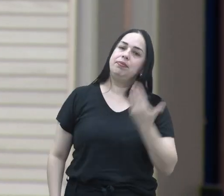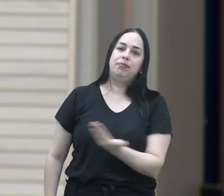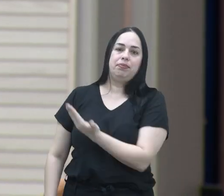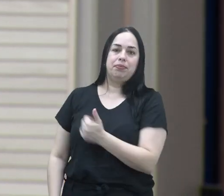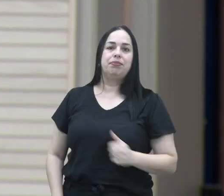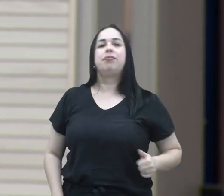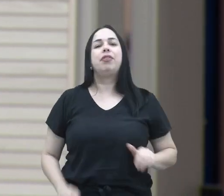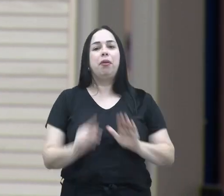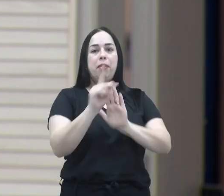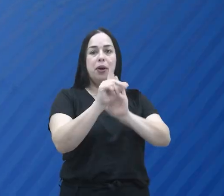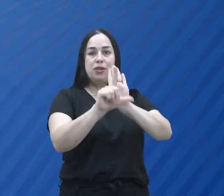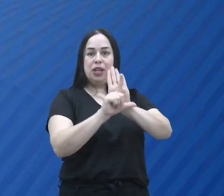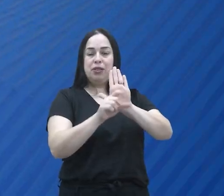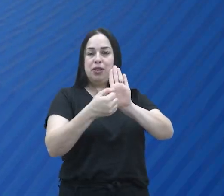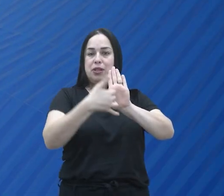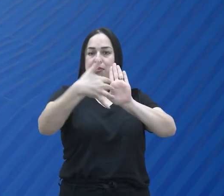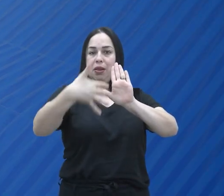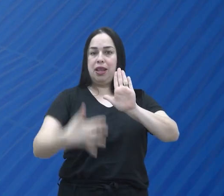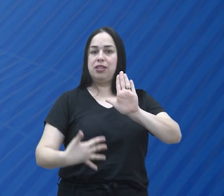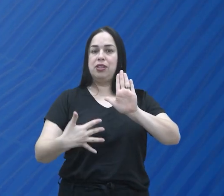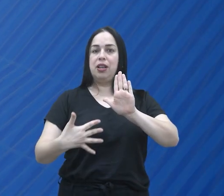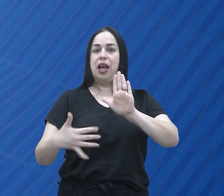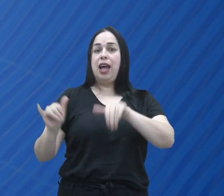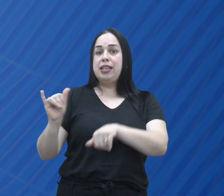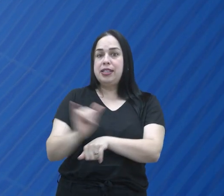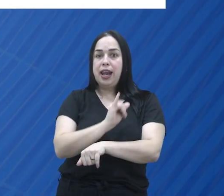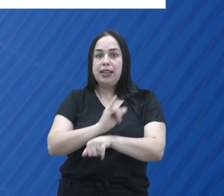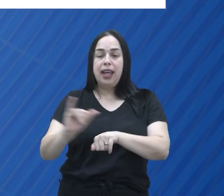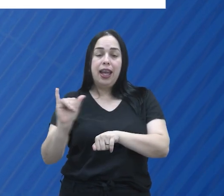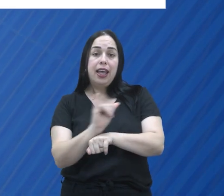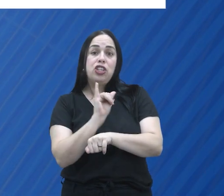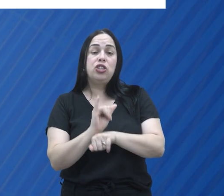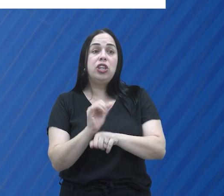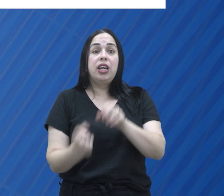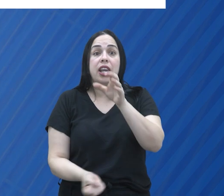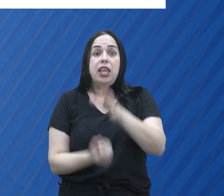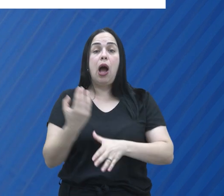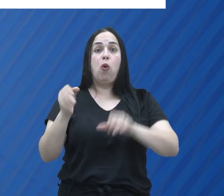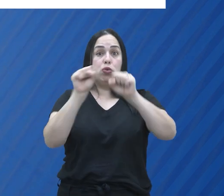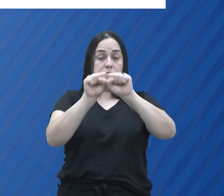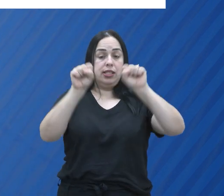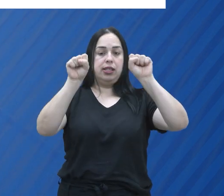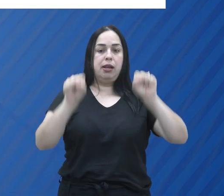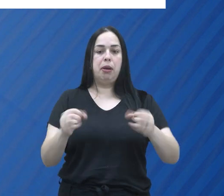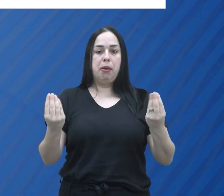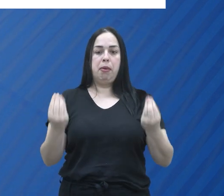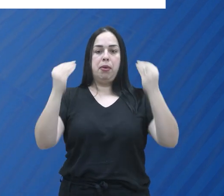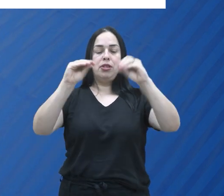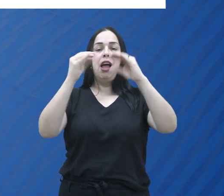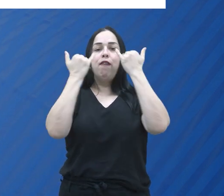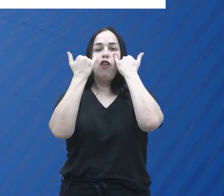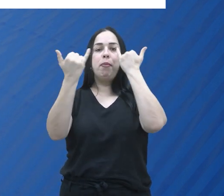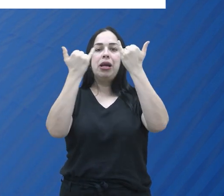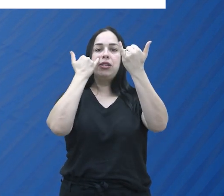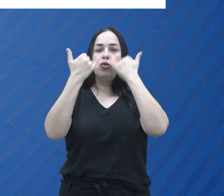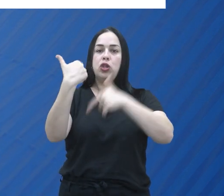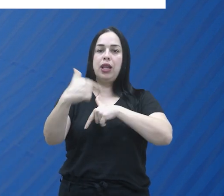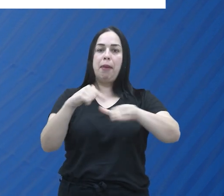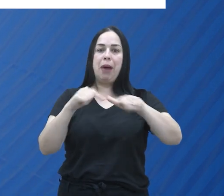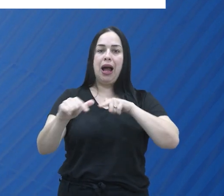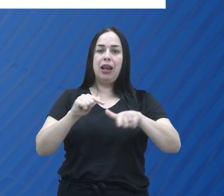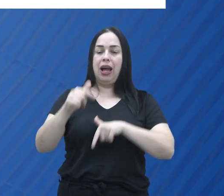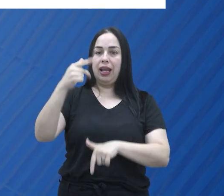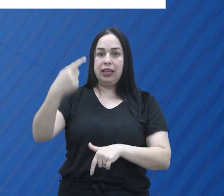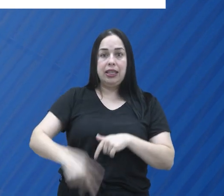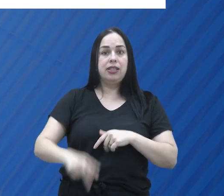vereador Fabião Zagueiro, o projeto estabelece diretrizes para a criação do banco de empregos para pessoas com transtorno do